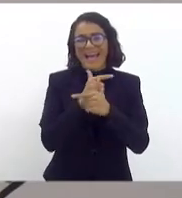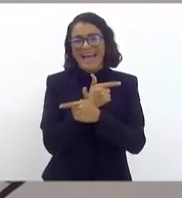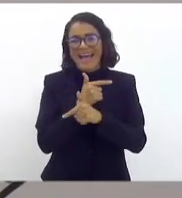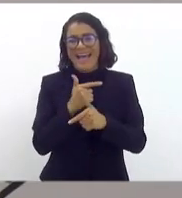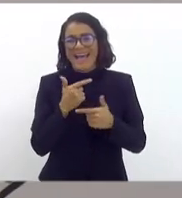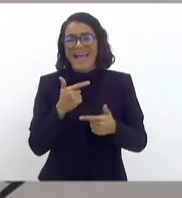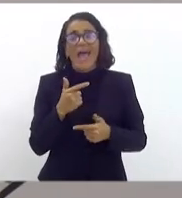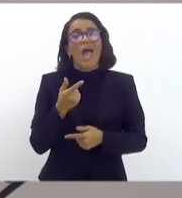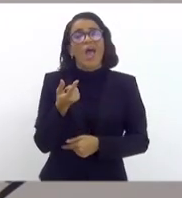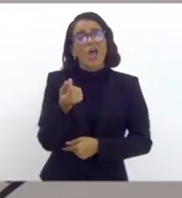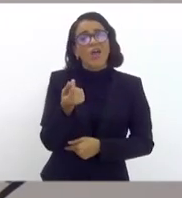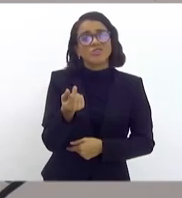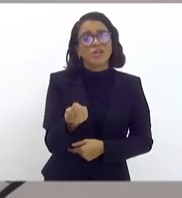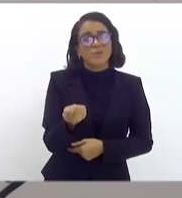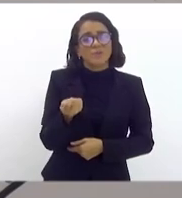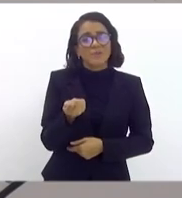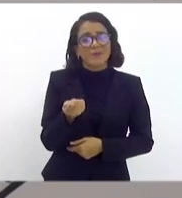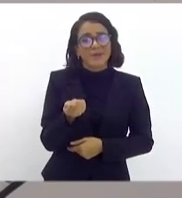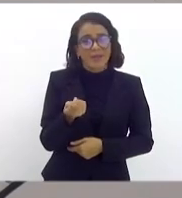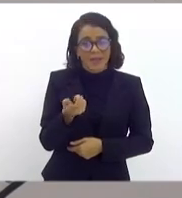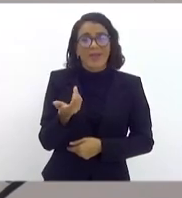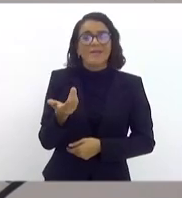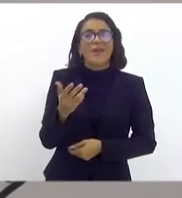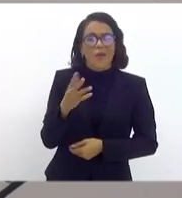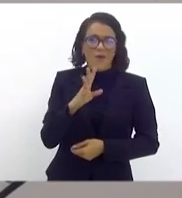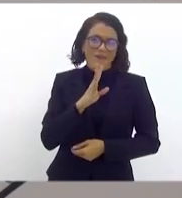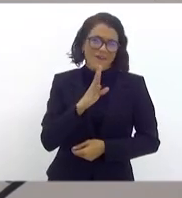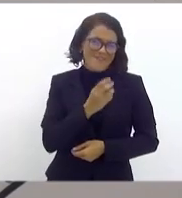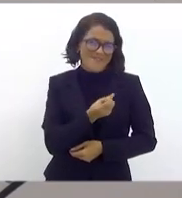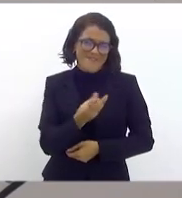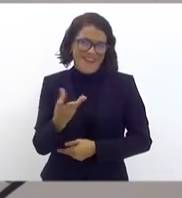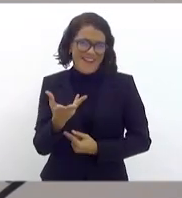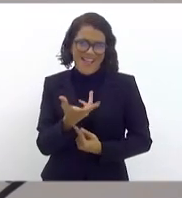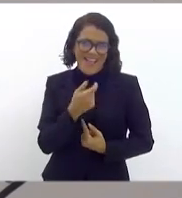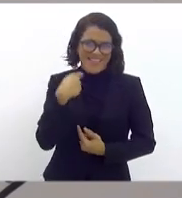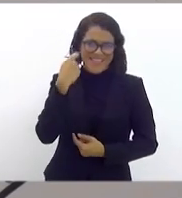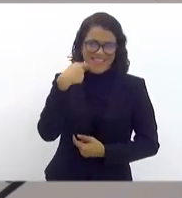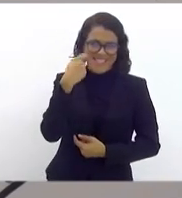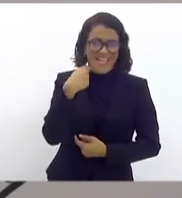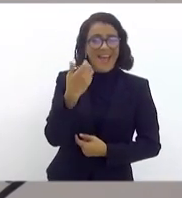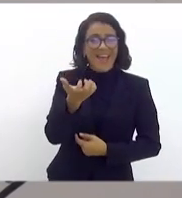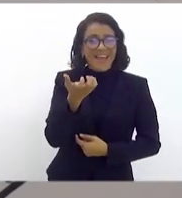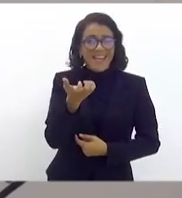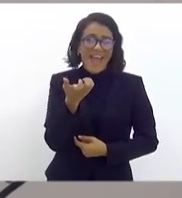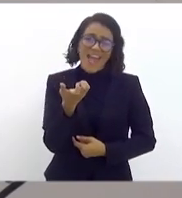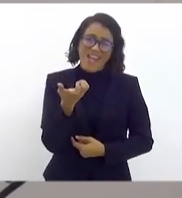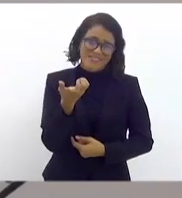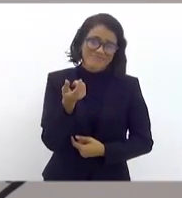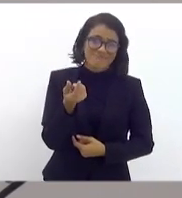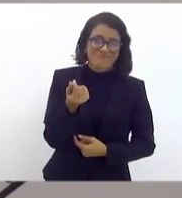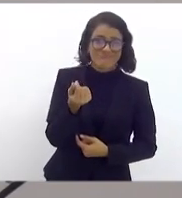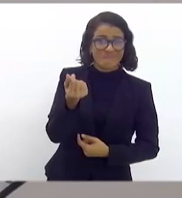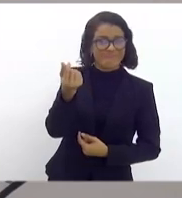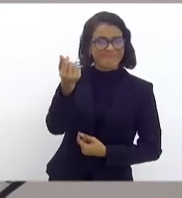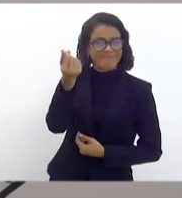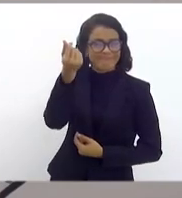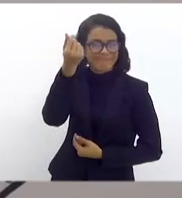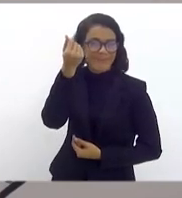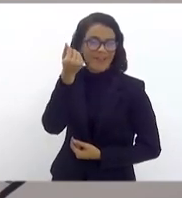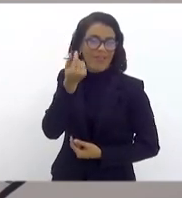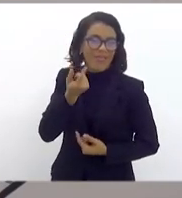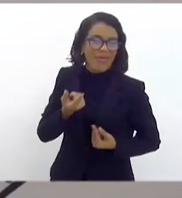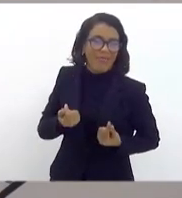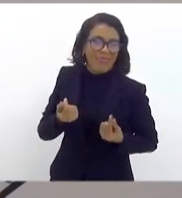É o crédito retido. O que eu conheço vários artistas que depois não querem ganhar dinheiro com música. Eles querem